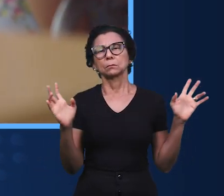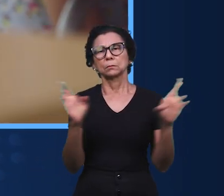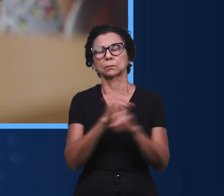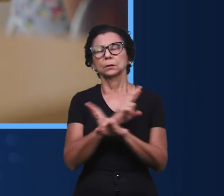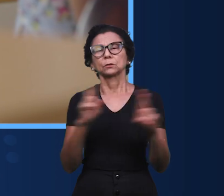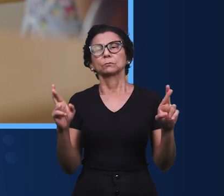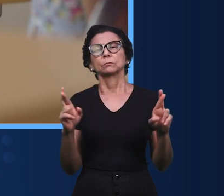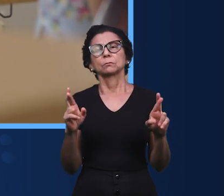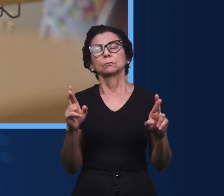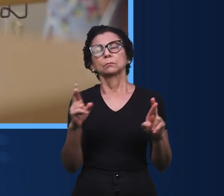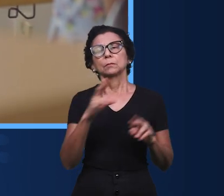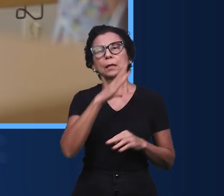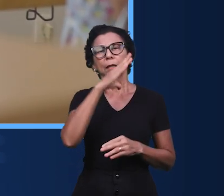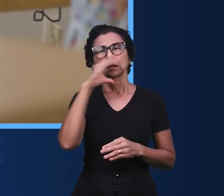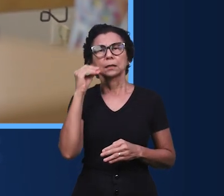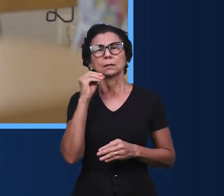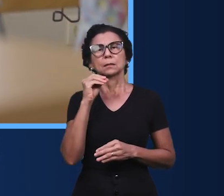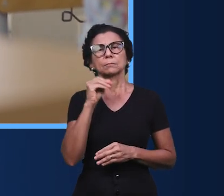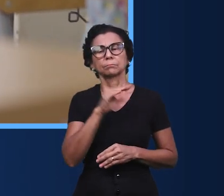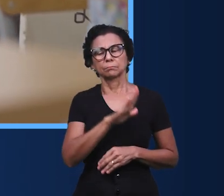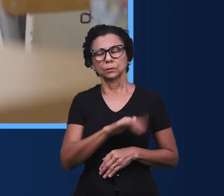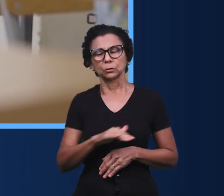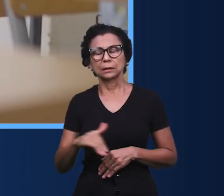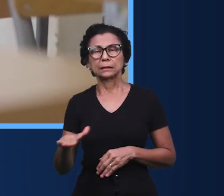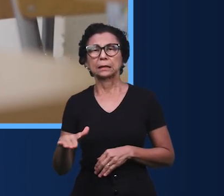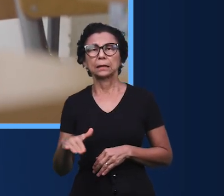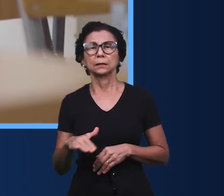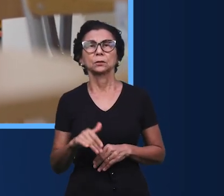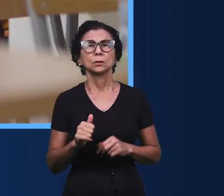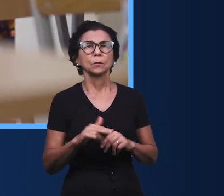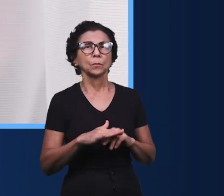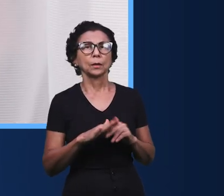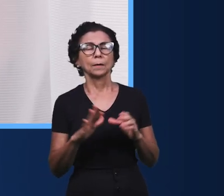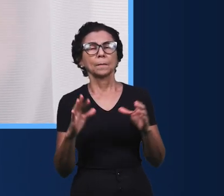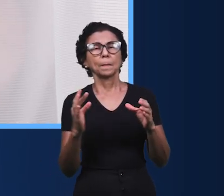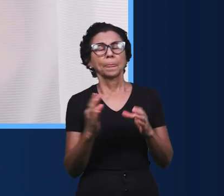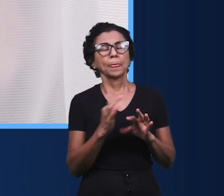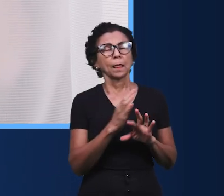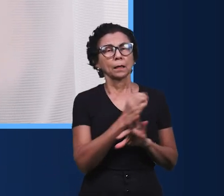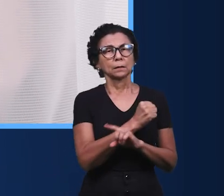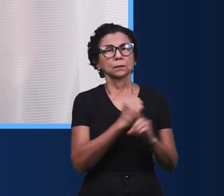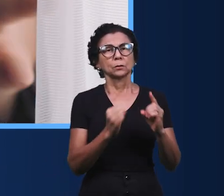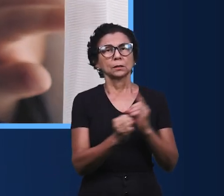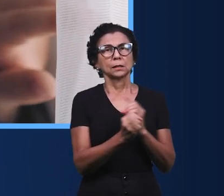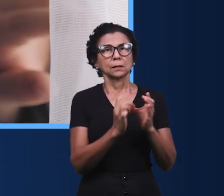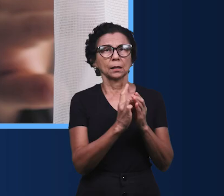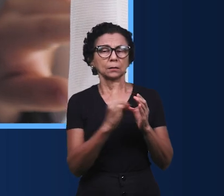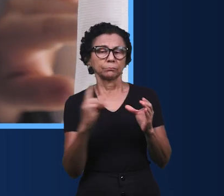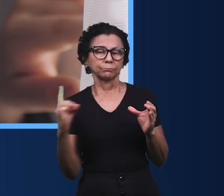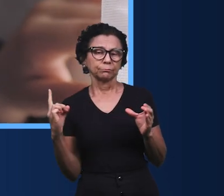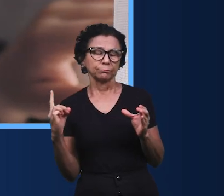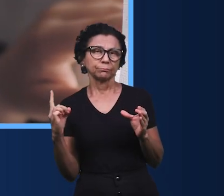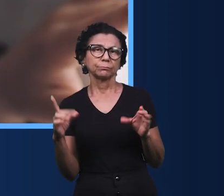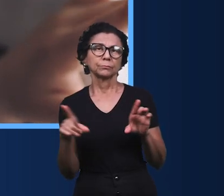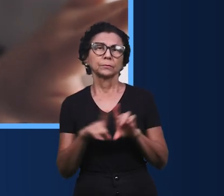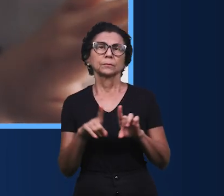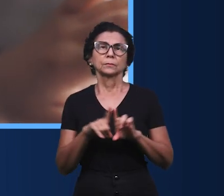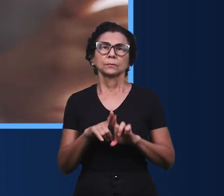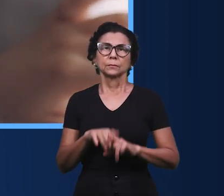crianças e adolescentes, em consequência do isolamento social a que foram submetidas e as